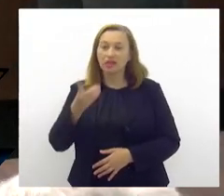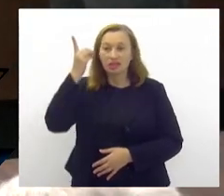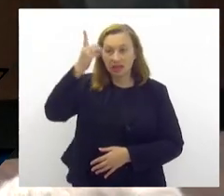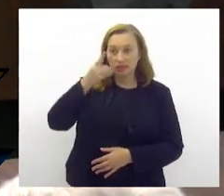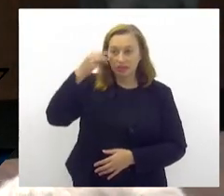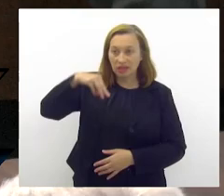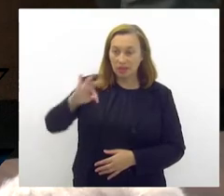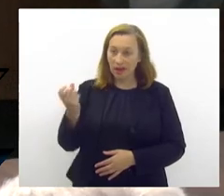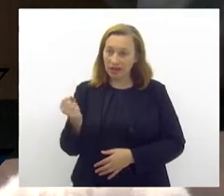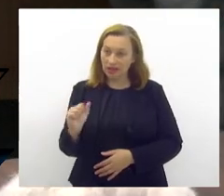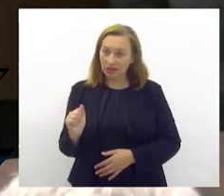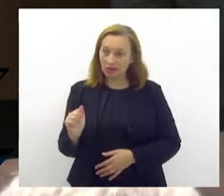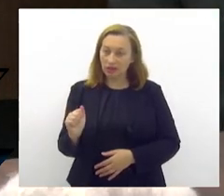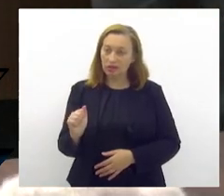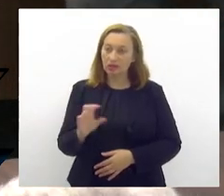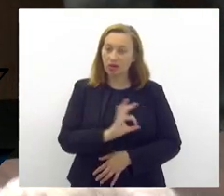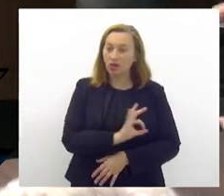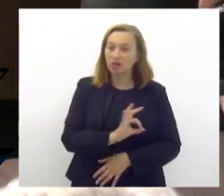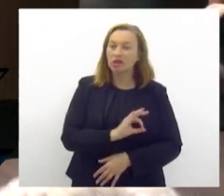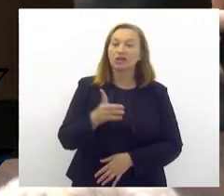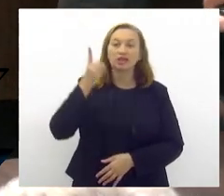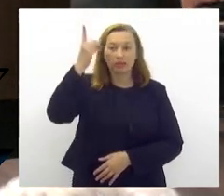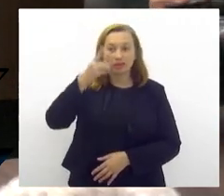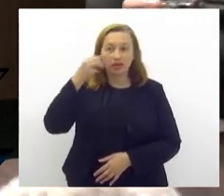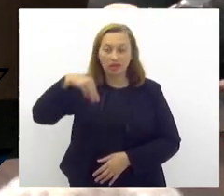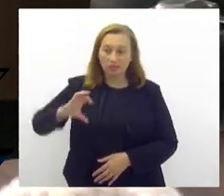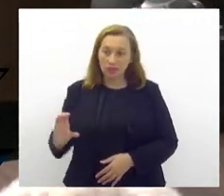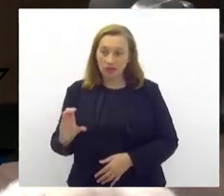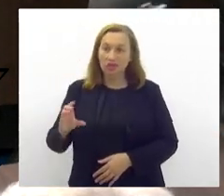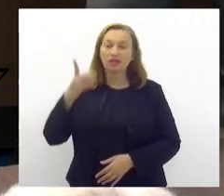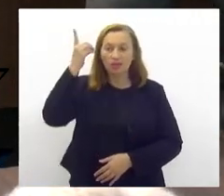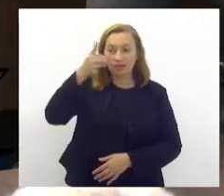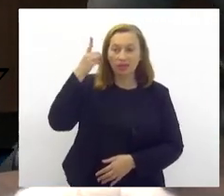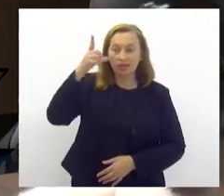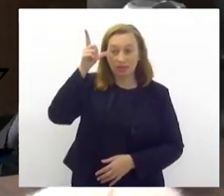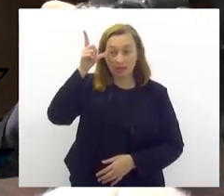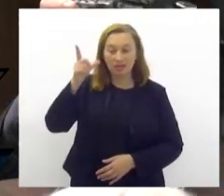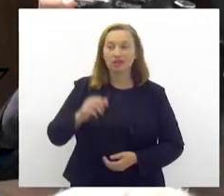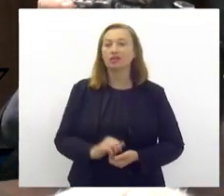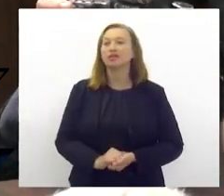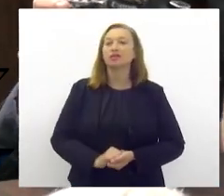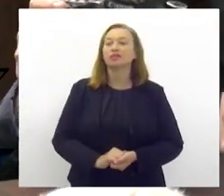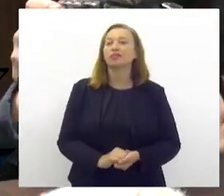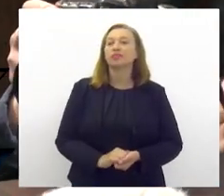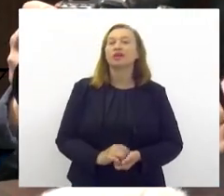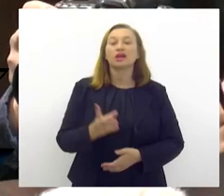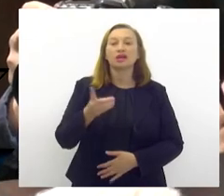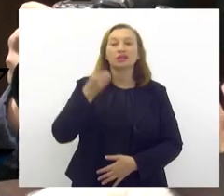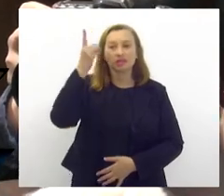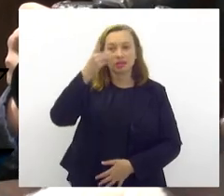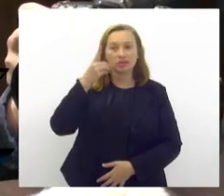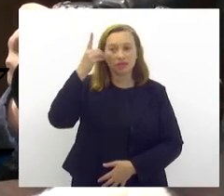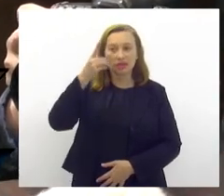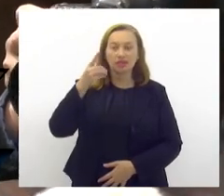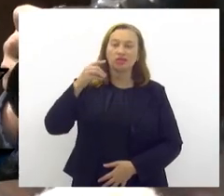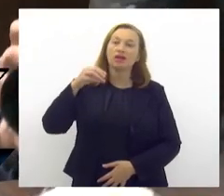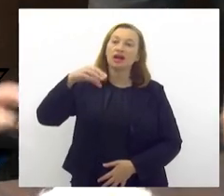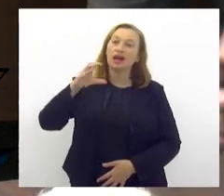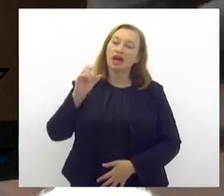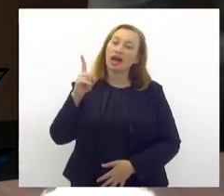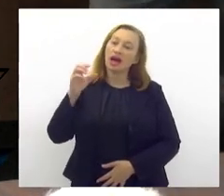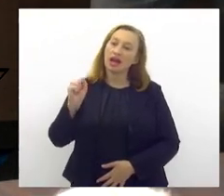Marta Rocha, deputado Mink, deputada Lucinha. Deputada Lucinha. Deputado Carla Machado Carla também. Carla